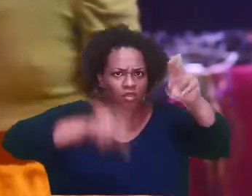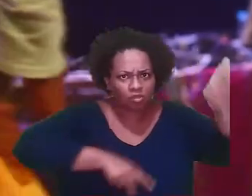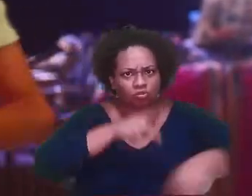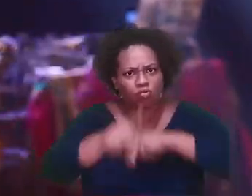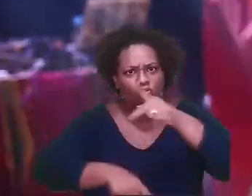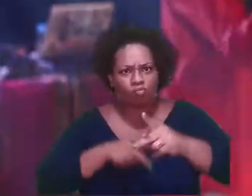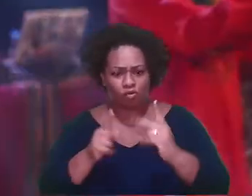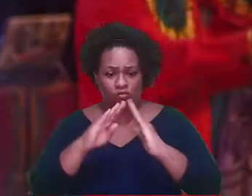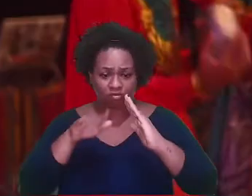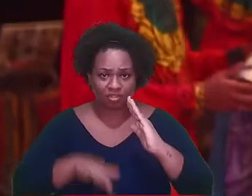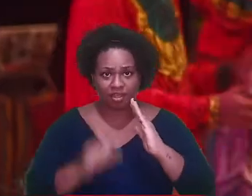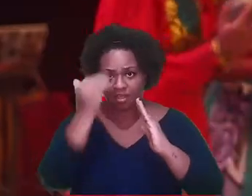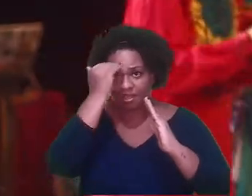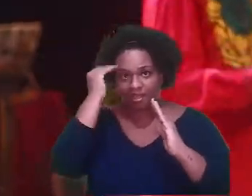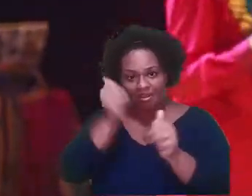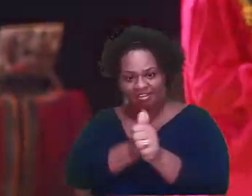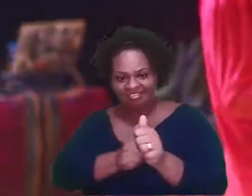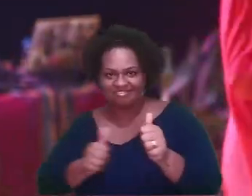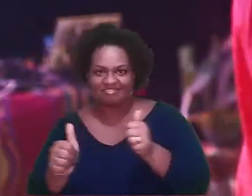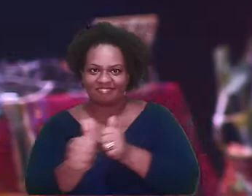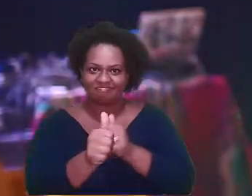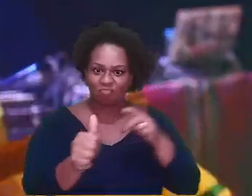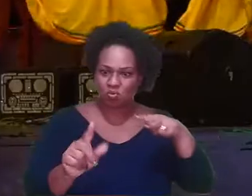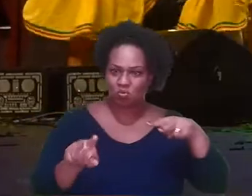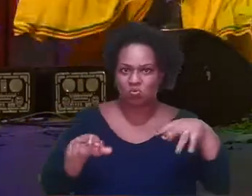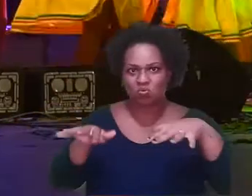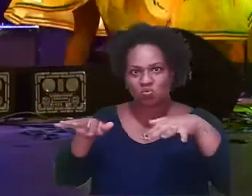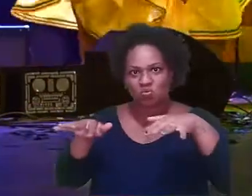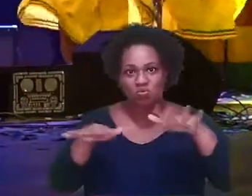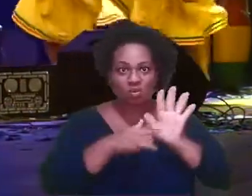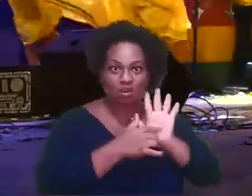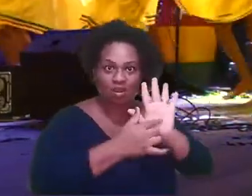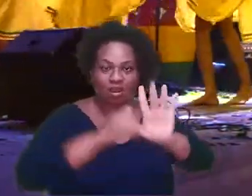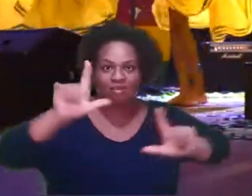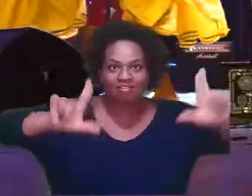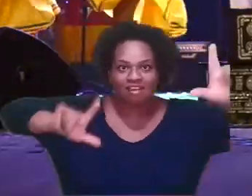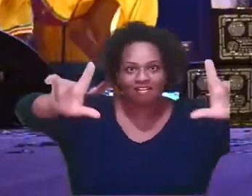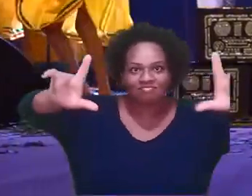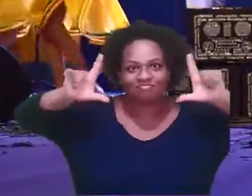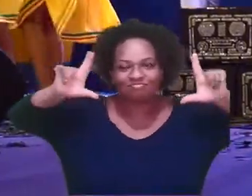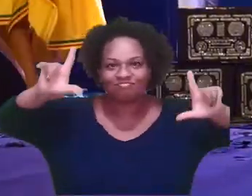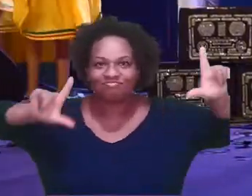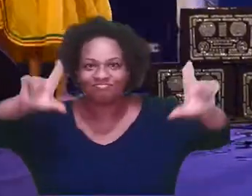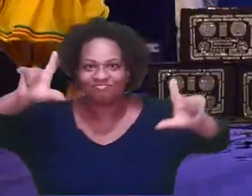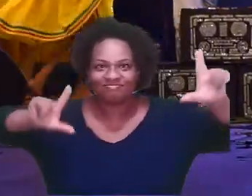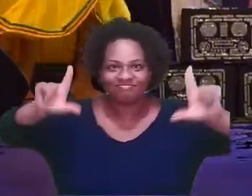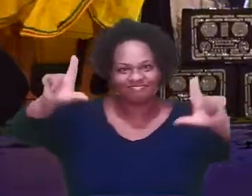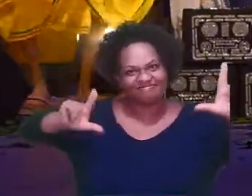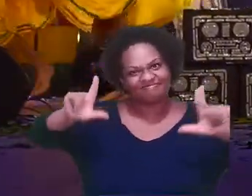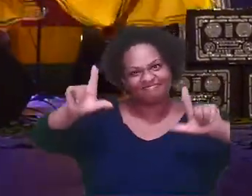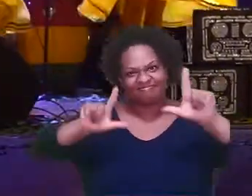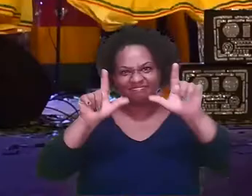comer. Pra derrubar as concessão. Tá na hora do pau comer. Chegou os pontos de cultura. Tá na hora do